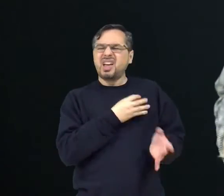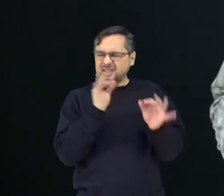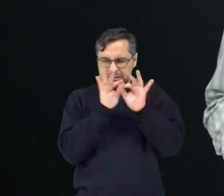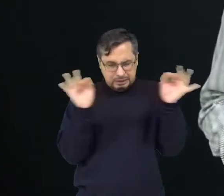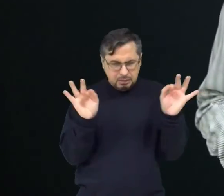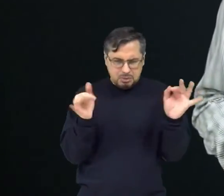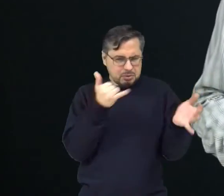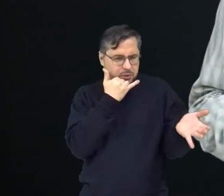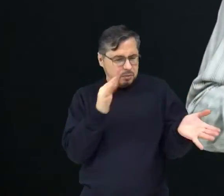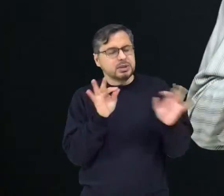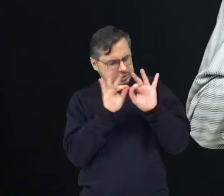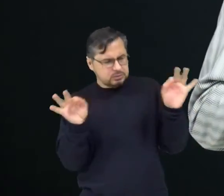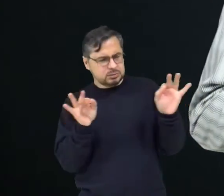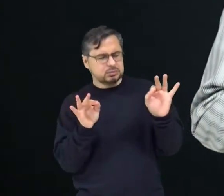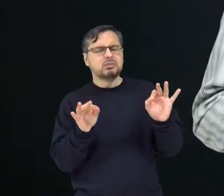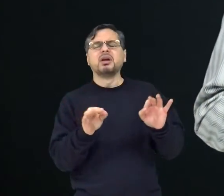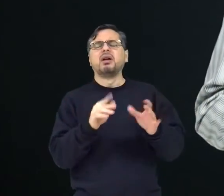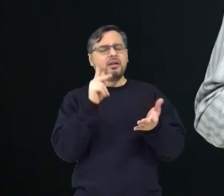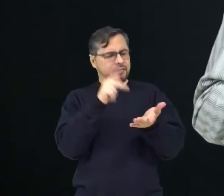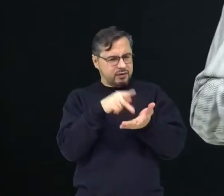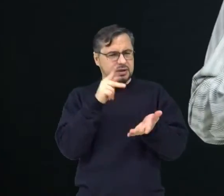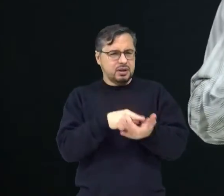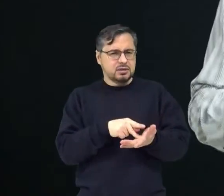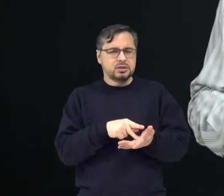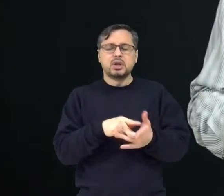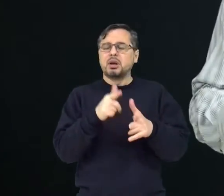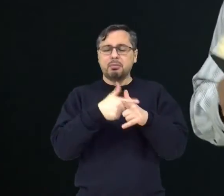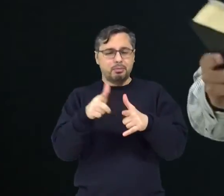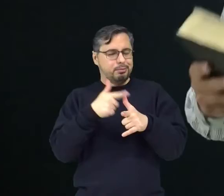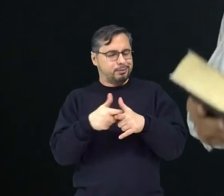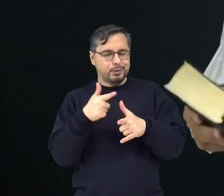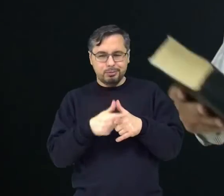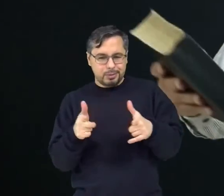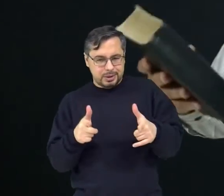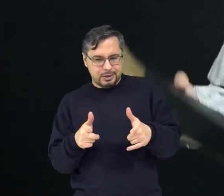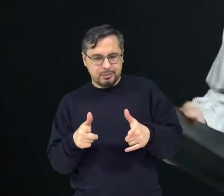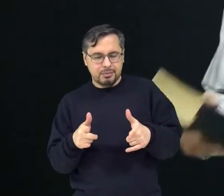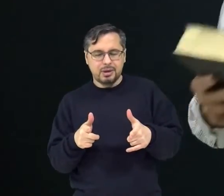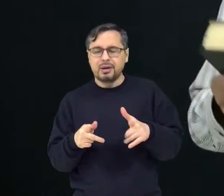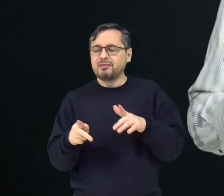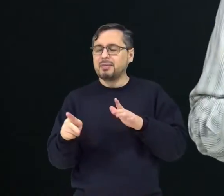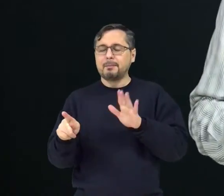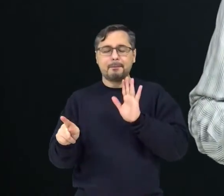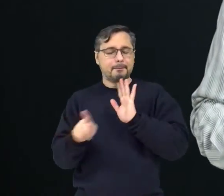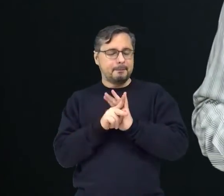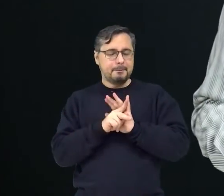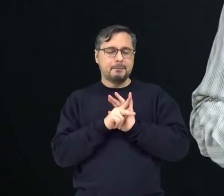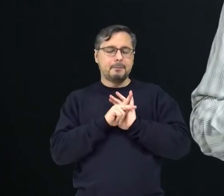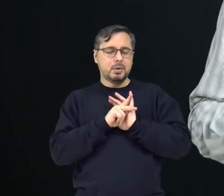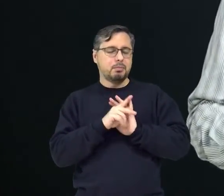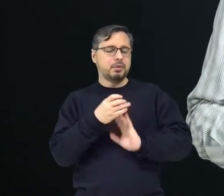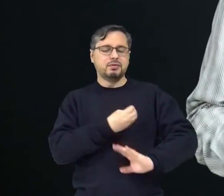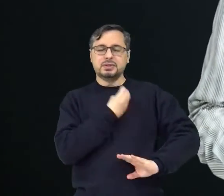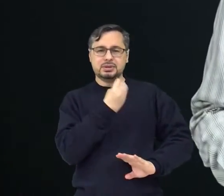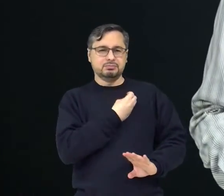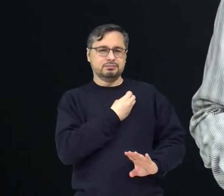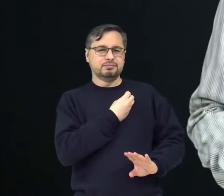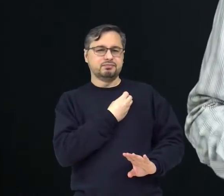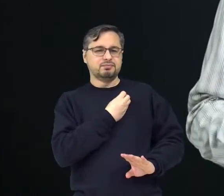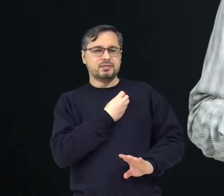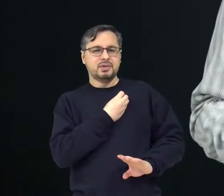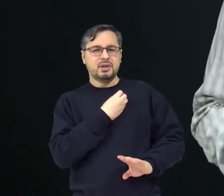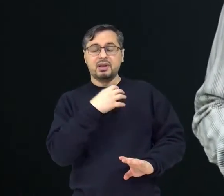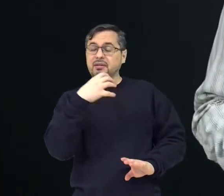é um fato. Problemas são inerentes à própria existência. Toda a natureza